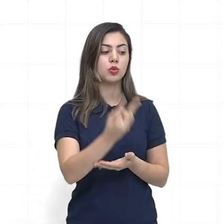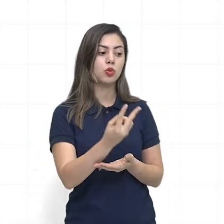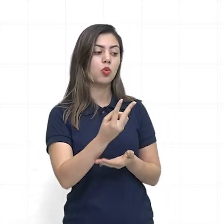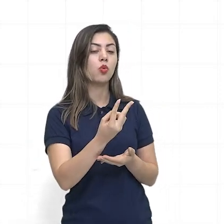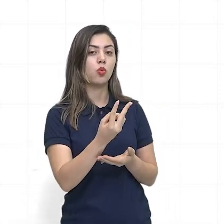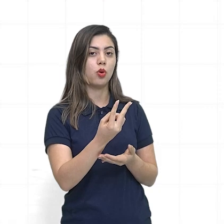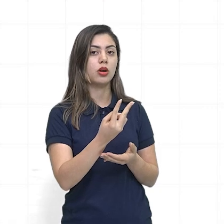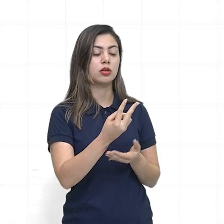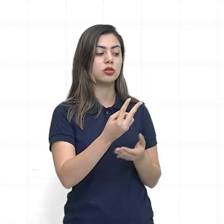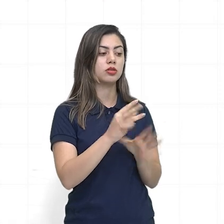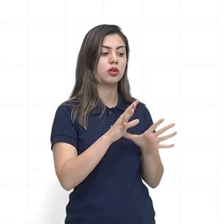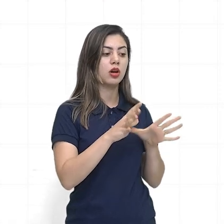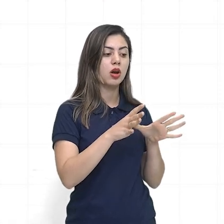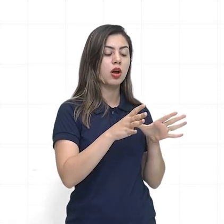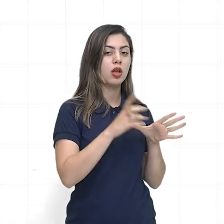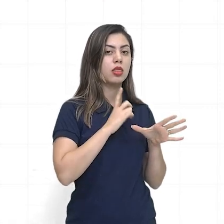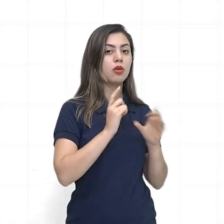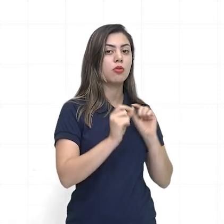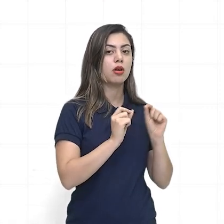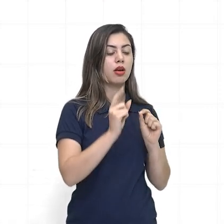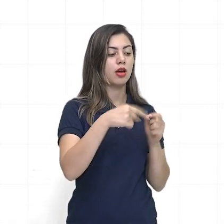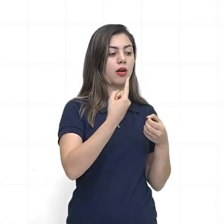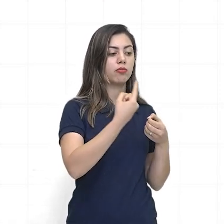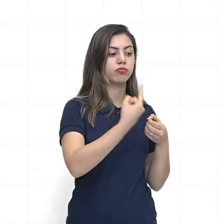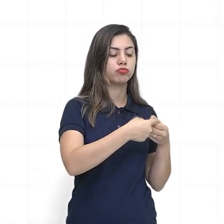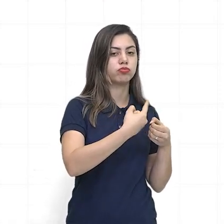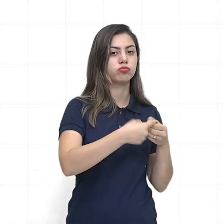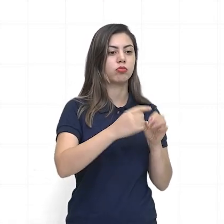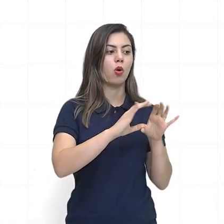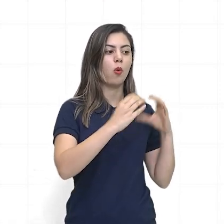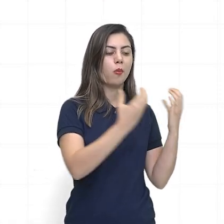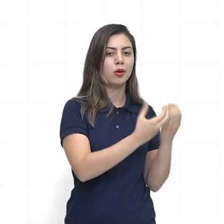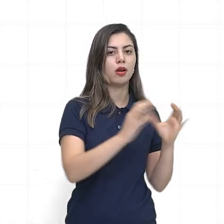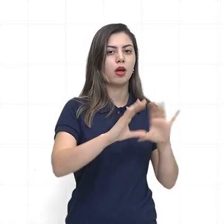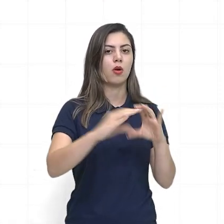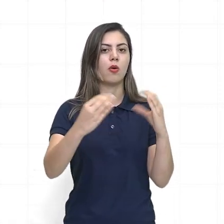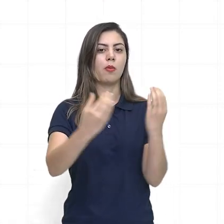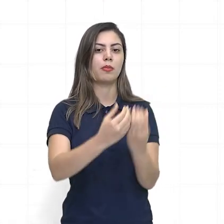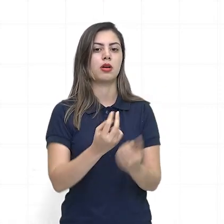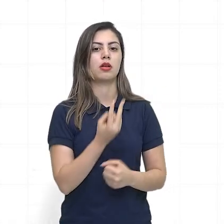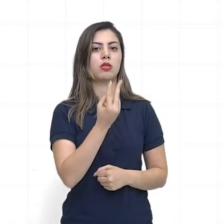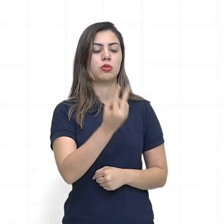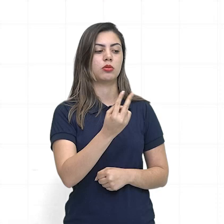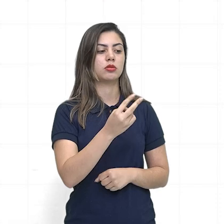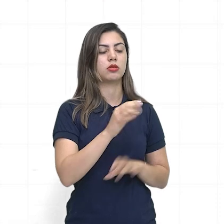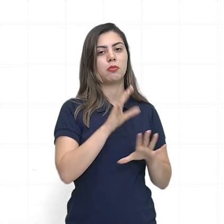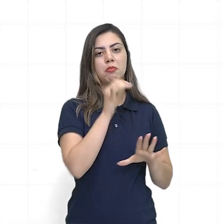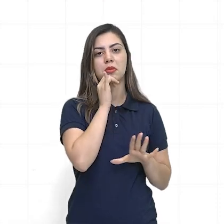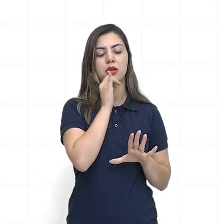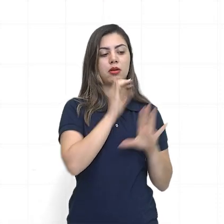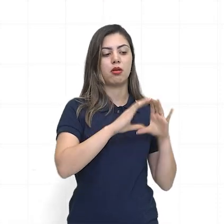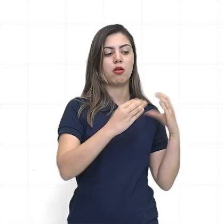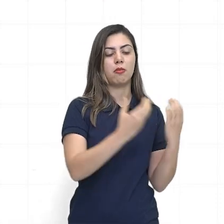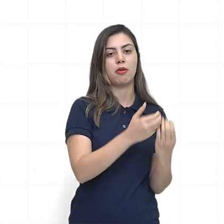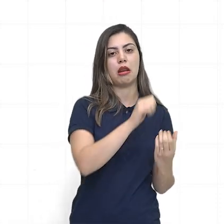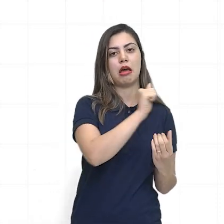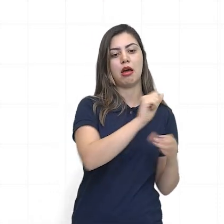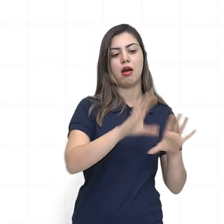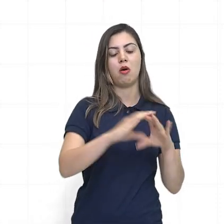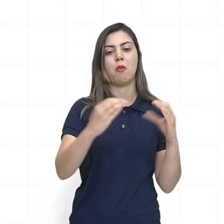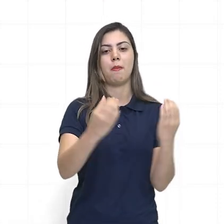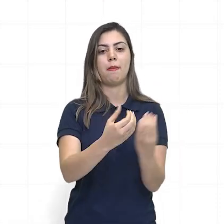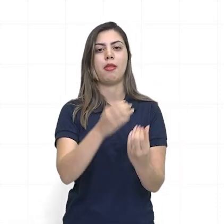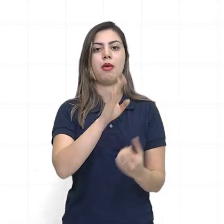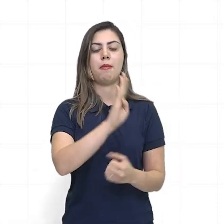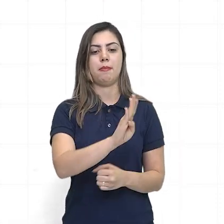comunidade B. Ó. Olha só, comunidade A e comunidade B. Qual é o todo?